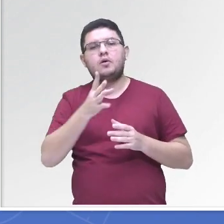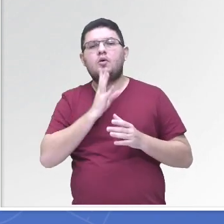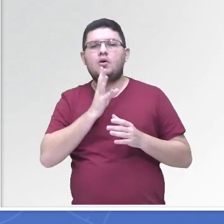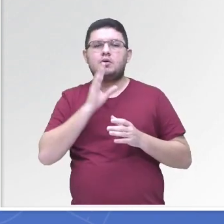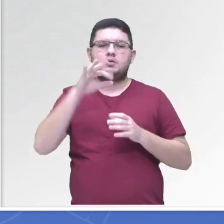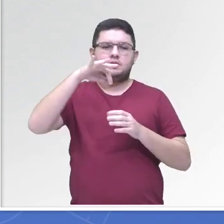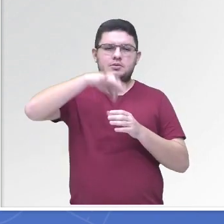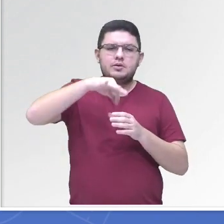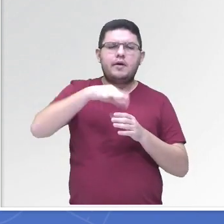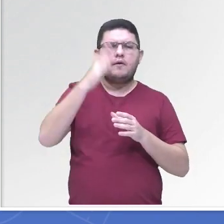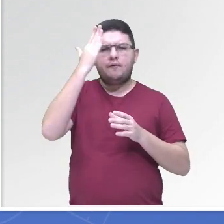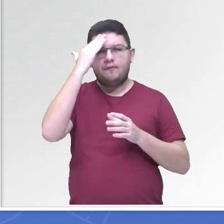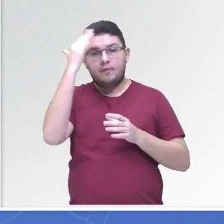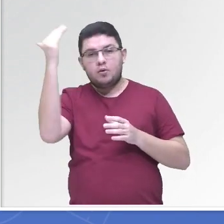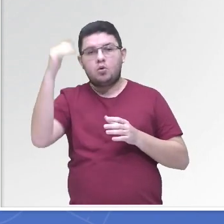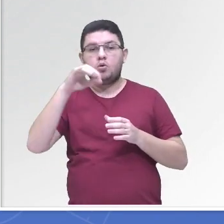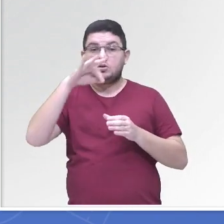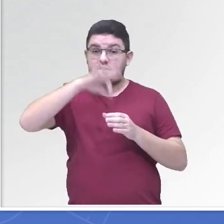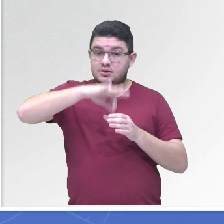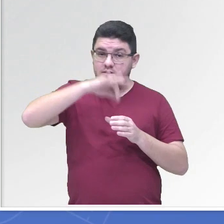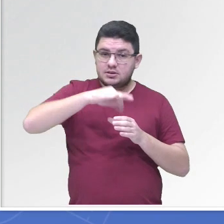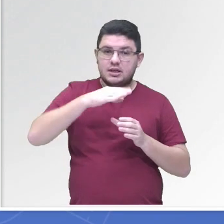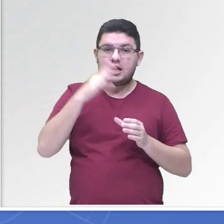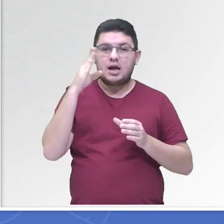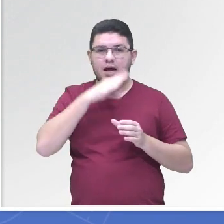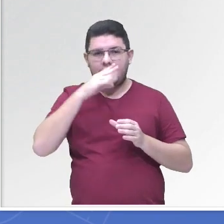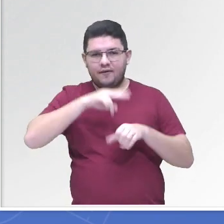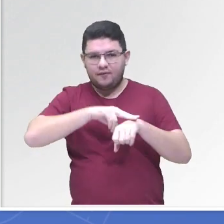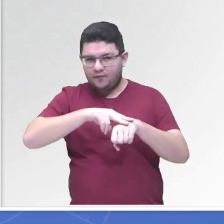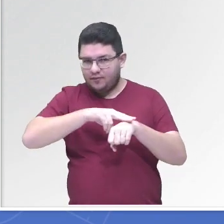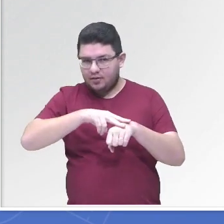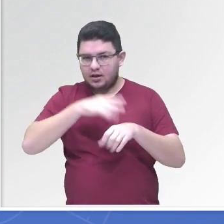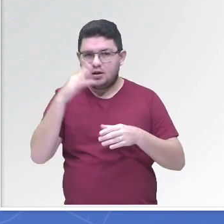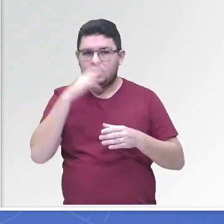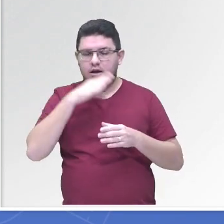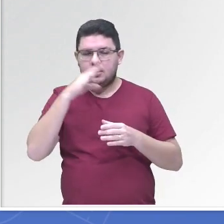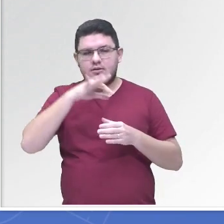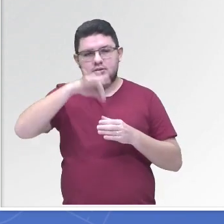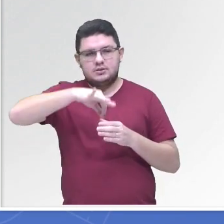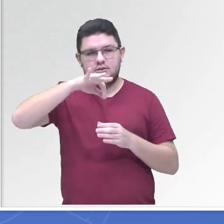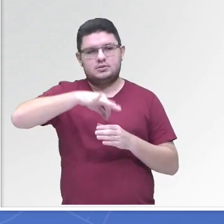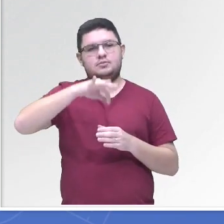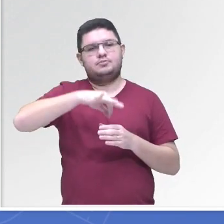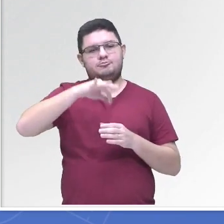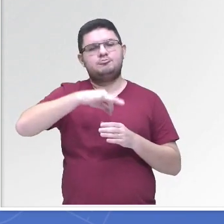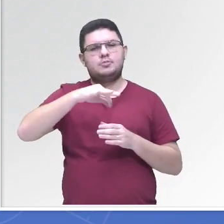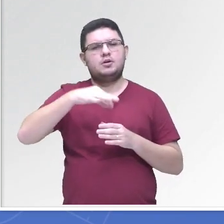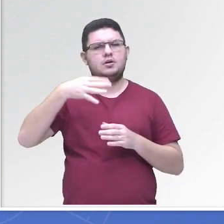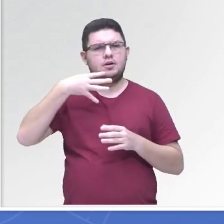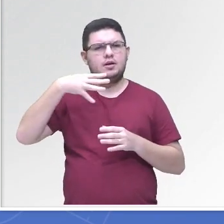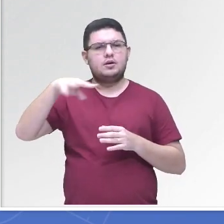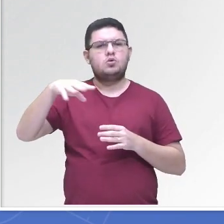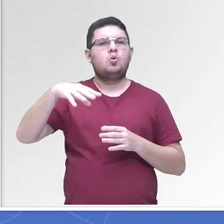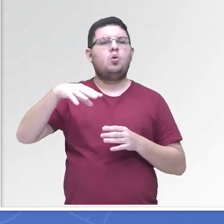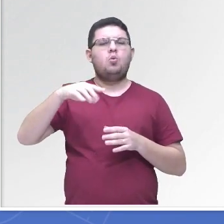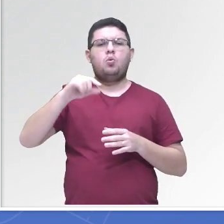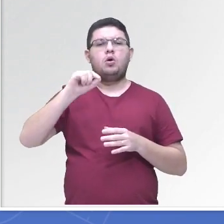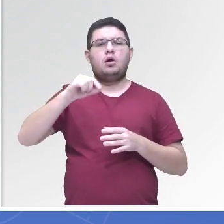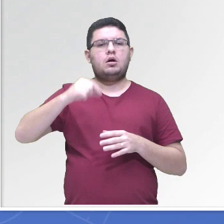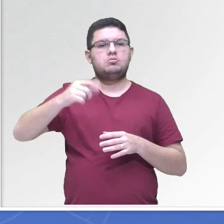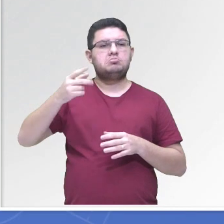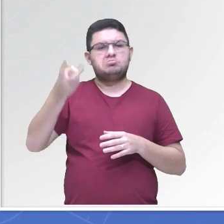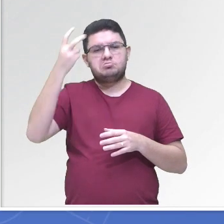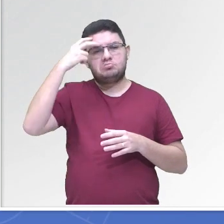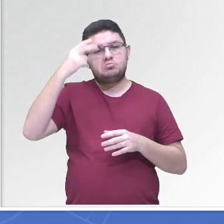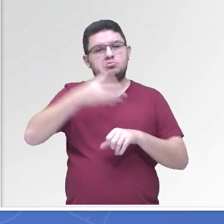chá famoso, que é o chá de hortelã, tá, gente? É um chá muito comum aqui na região, não só no